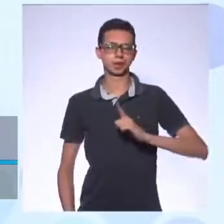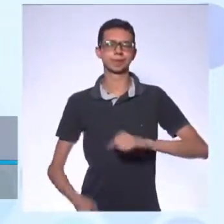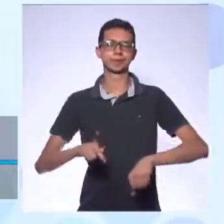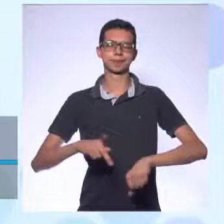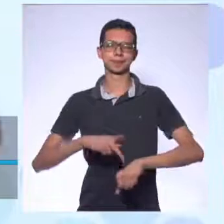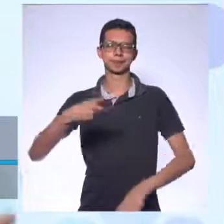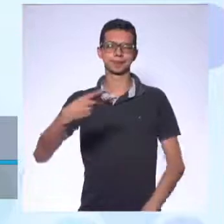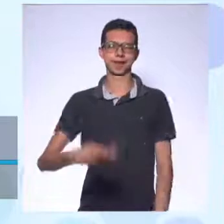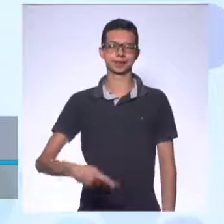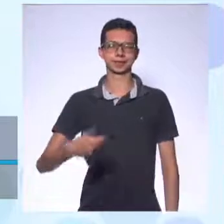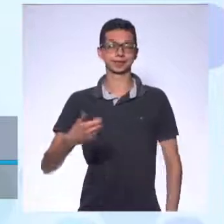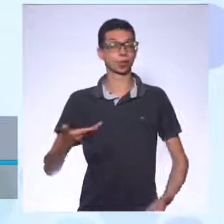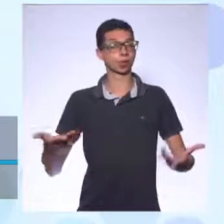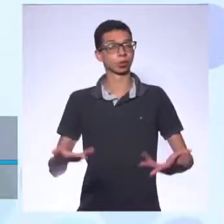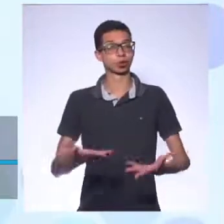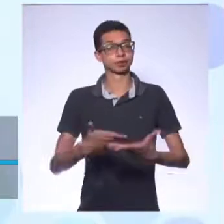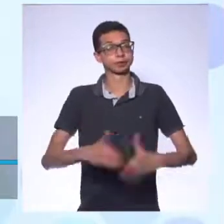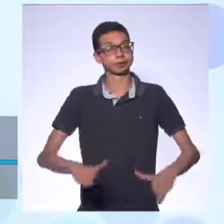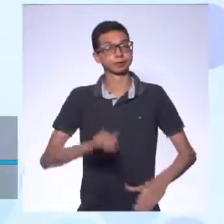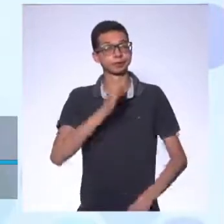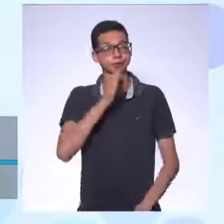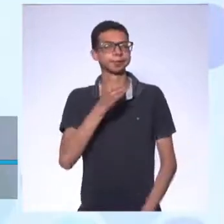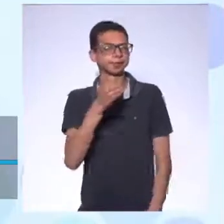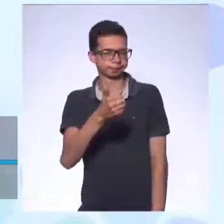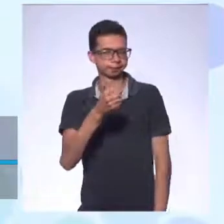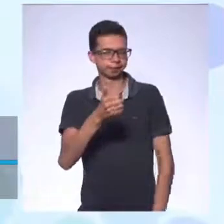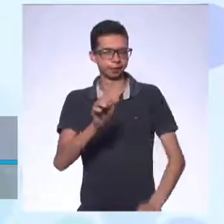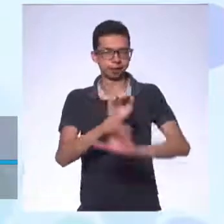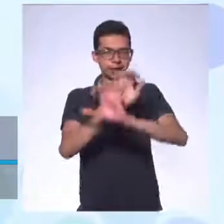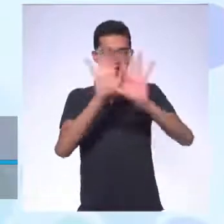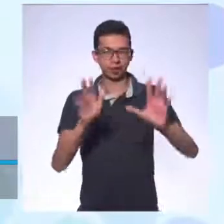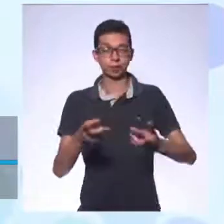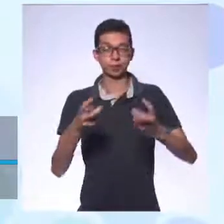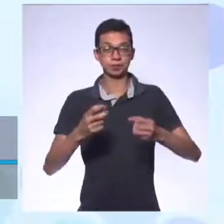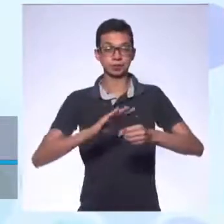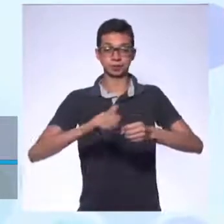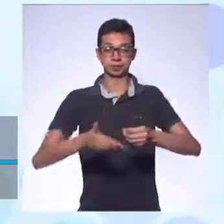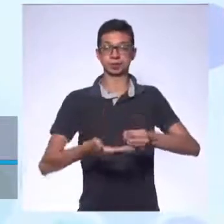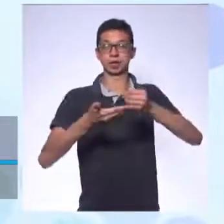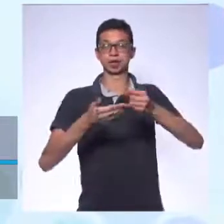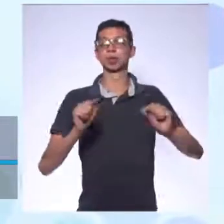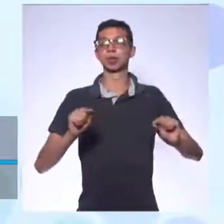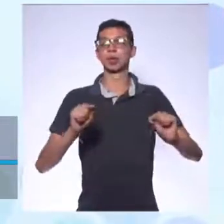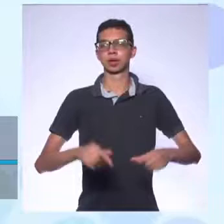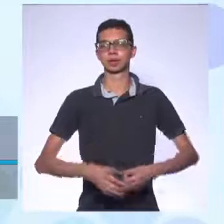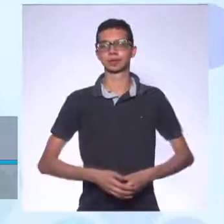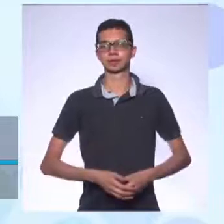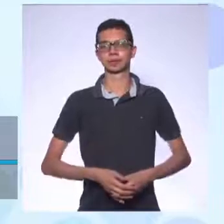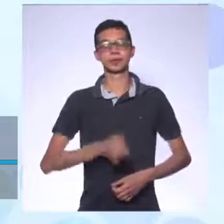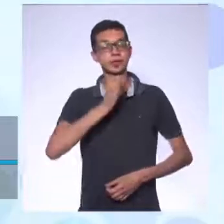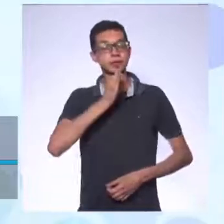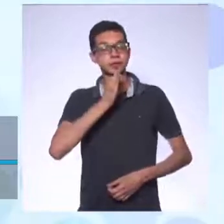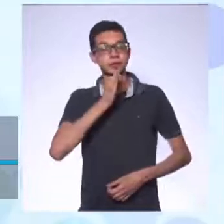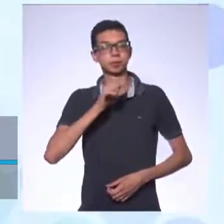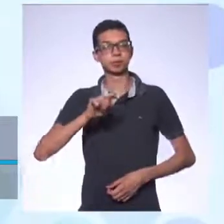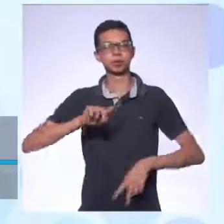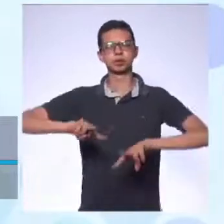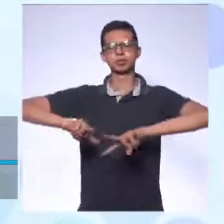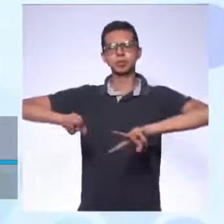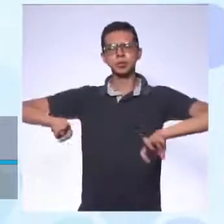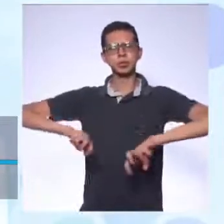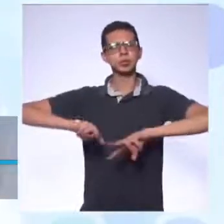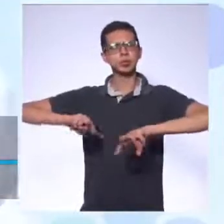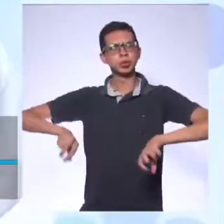Muito bem. Então, ficou claro o que é desenvolvimento sustentável? Sustentar, né, você fazer uma exploração,